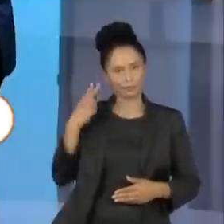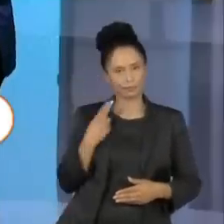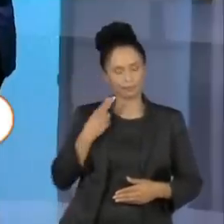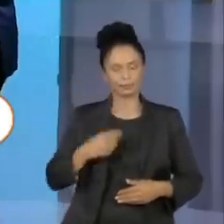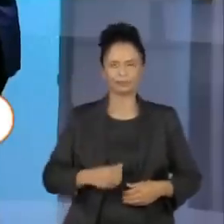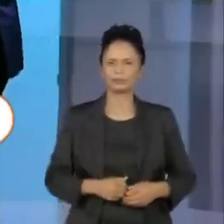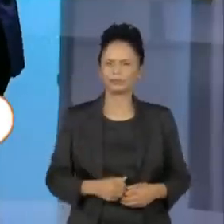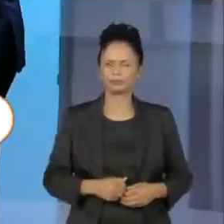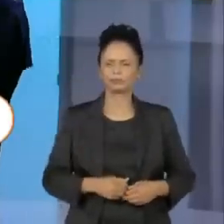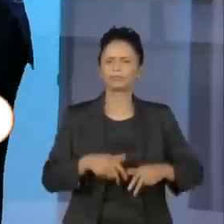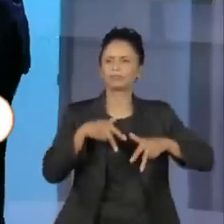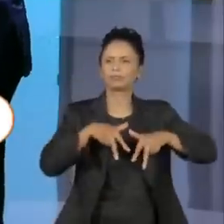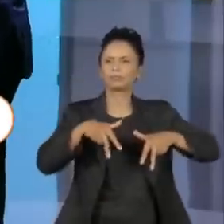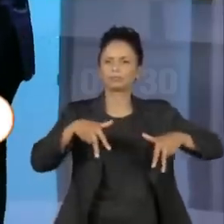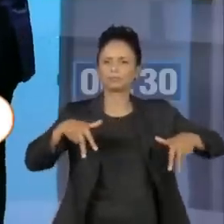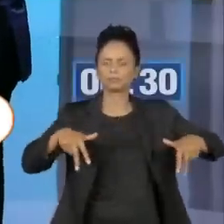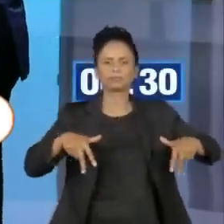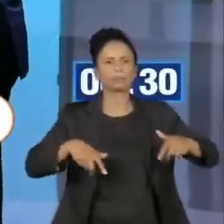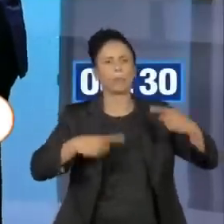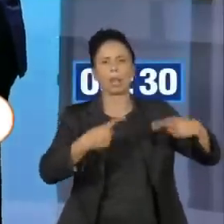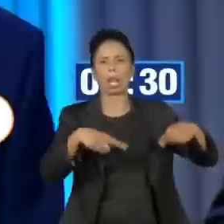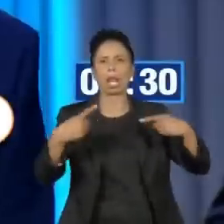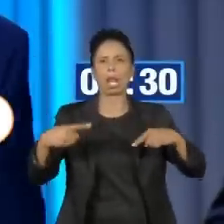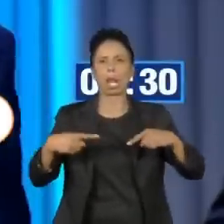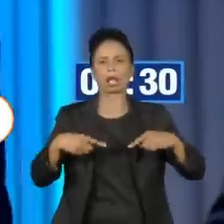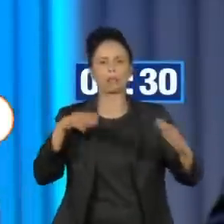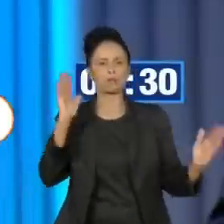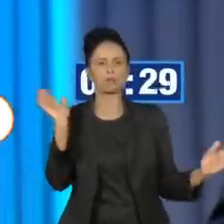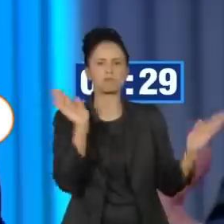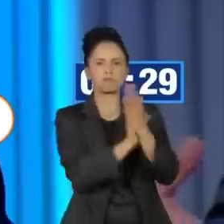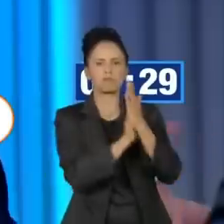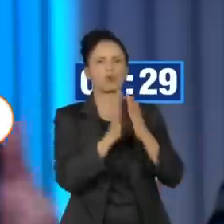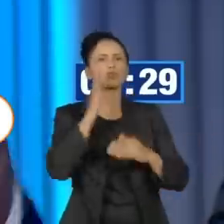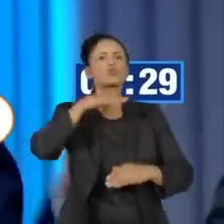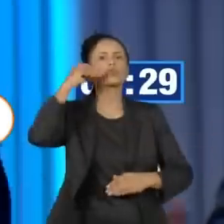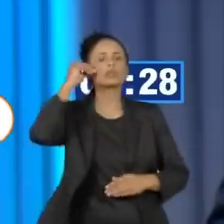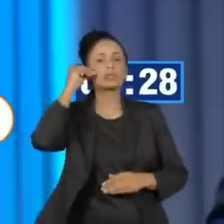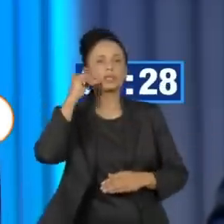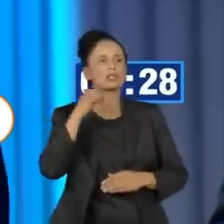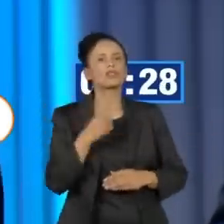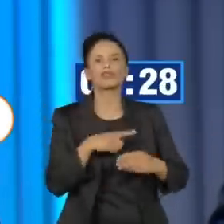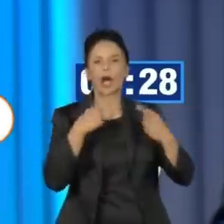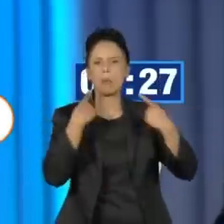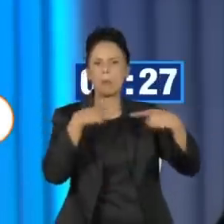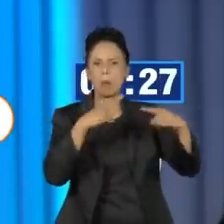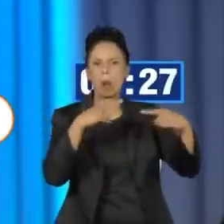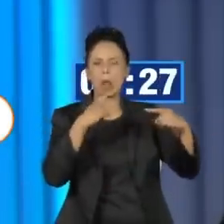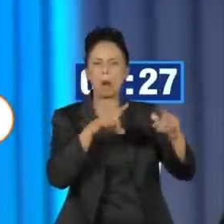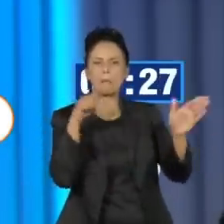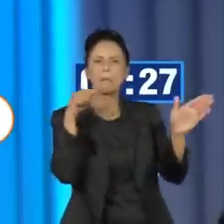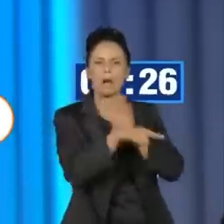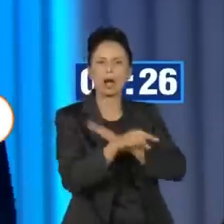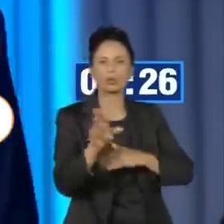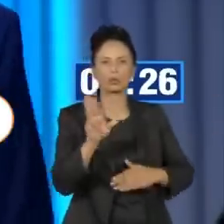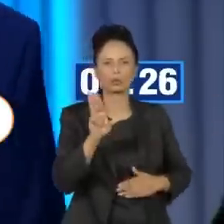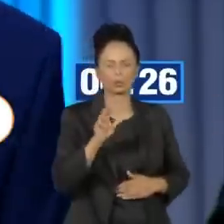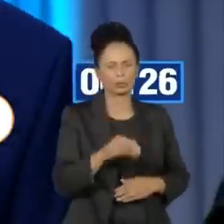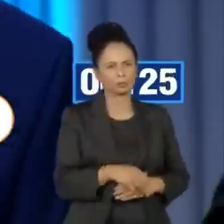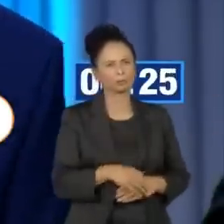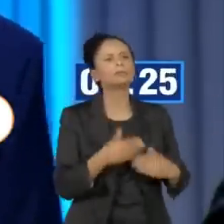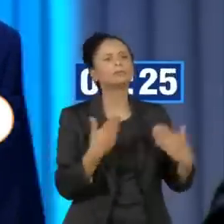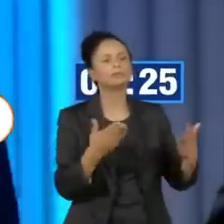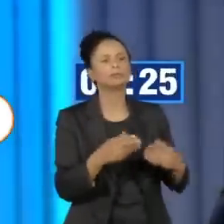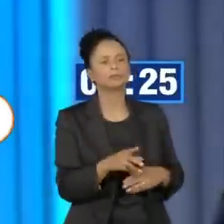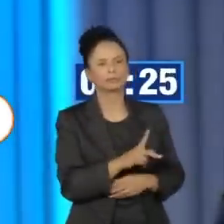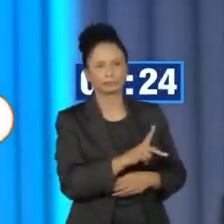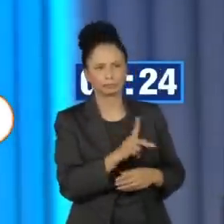o debate Já começou com o clima tenso entre o candidato Ciro Gomes ao fazer uma pergunta para Lula Presidente como